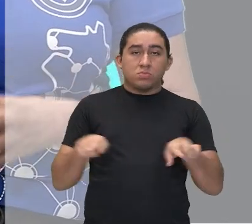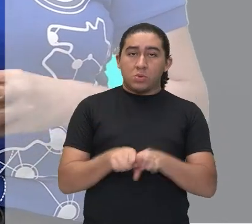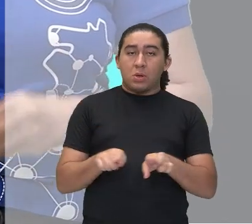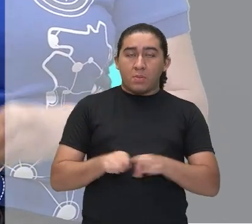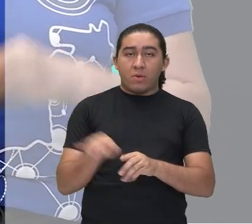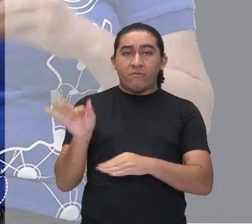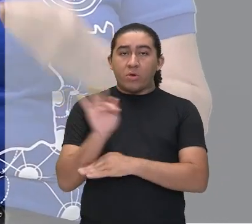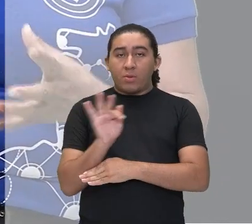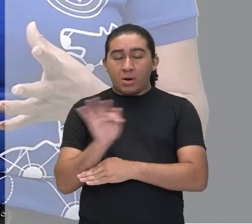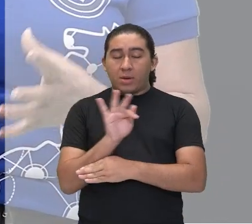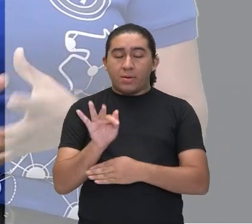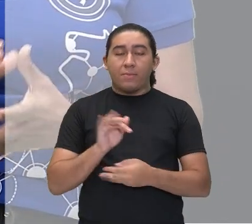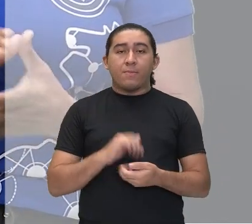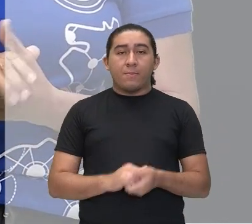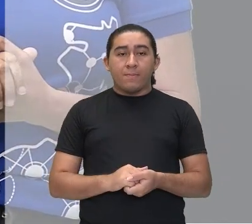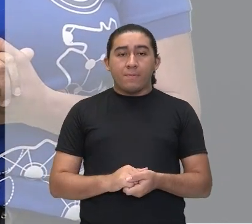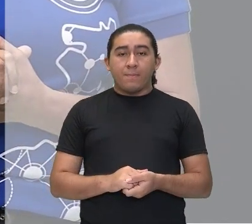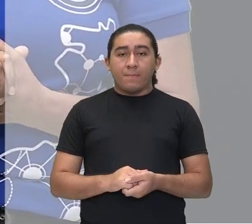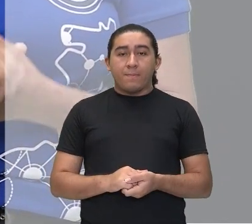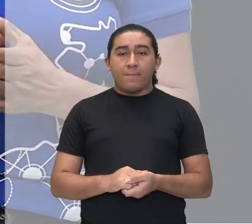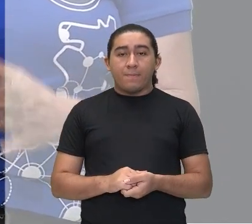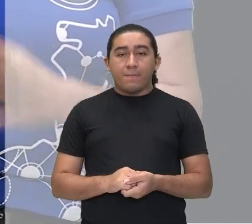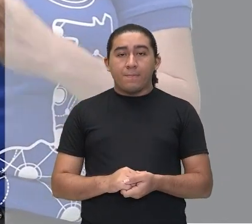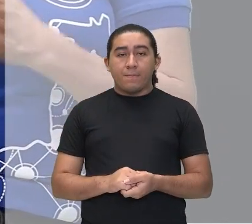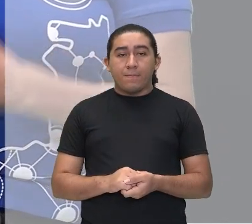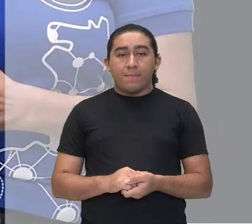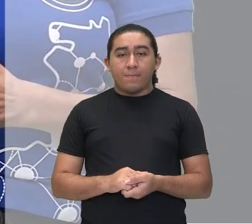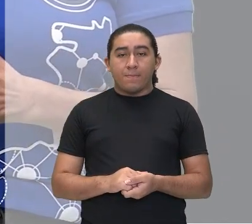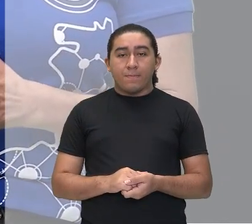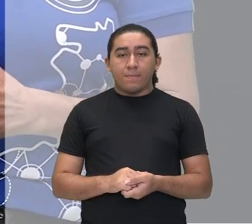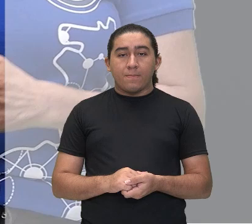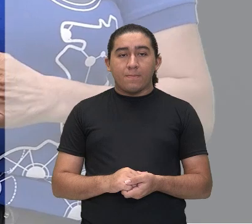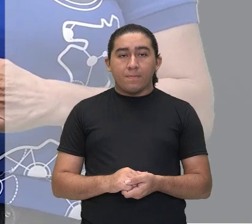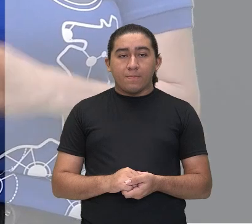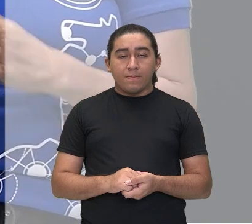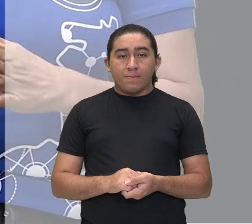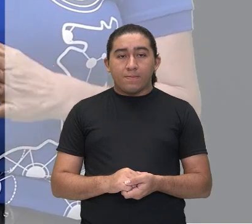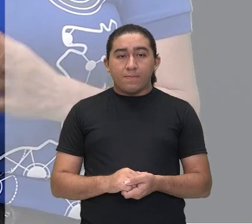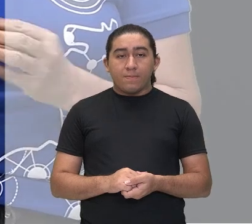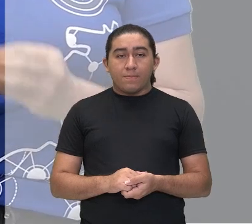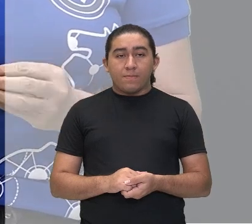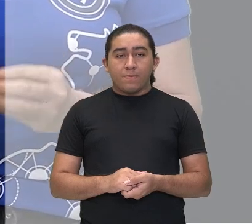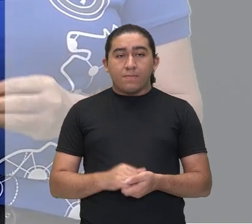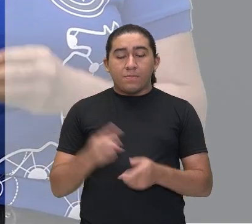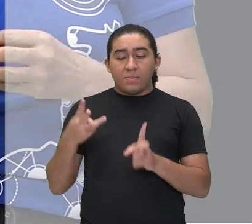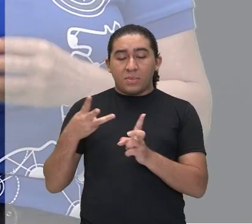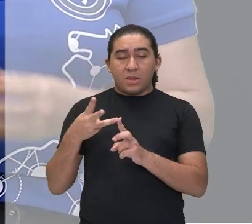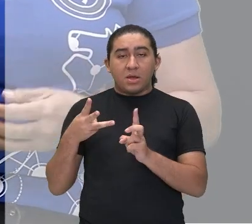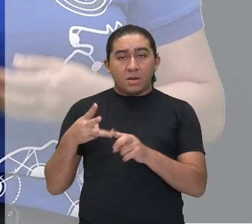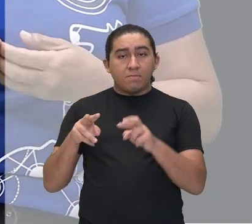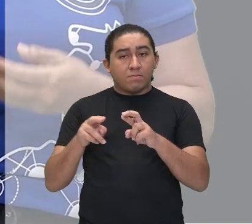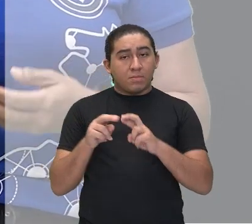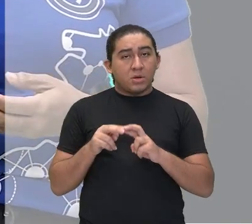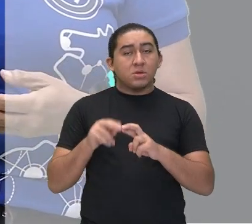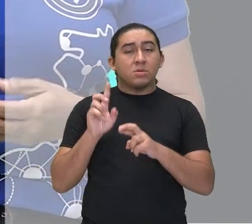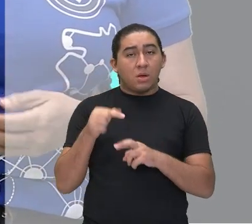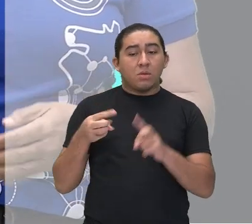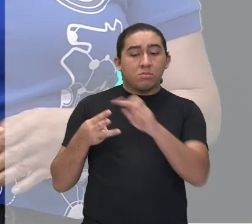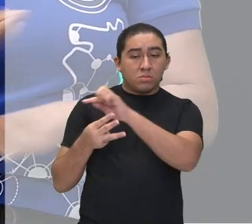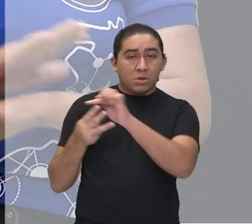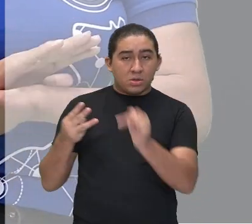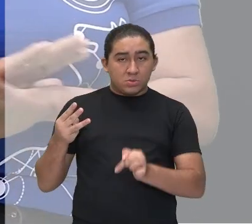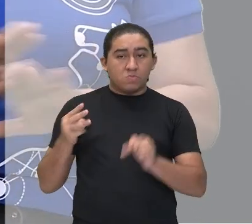4 versos, 3 versos. Então, a preocupação era essa. Por isso que são